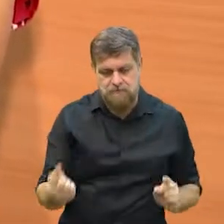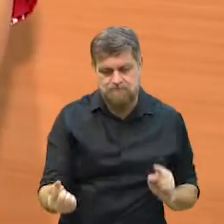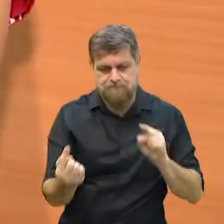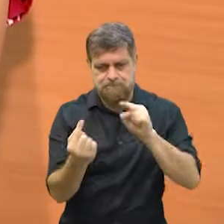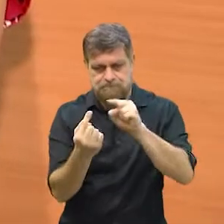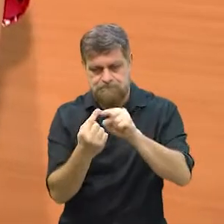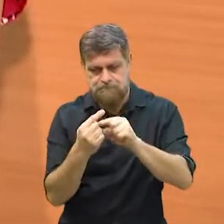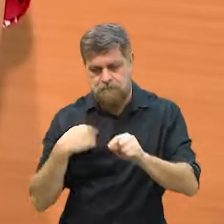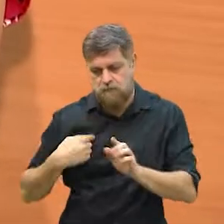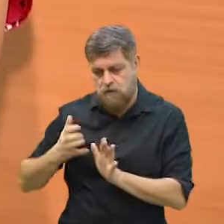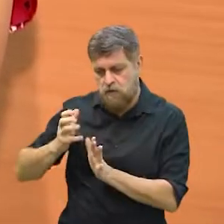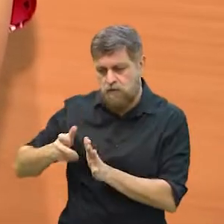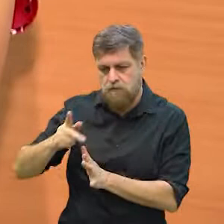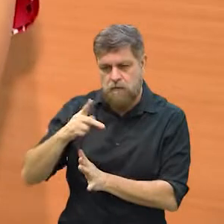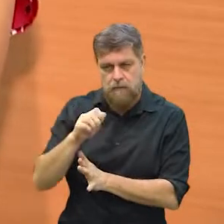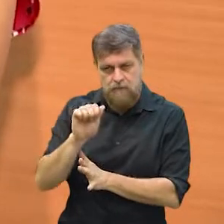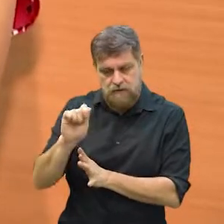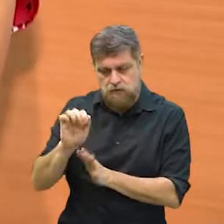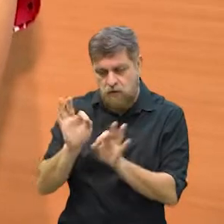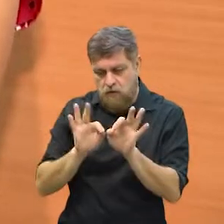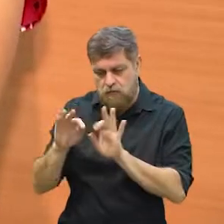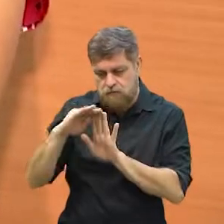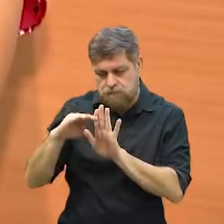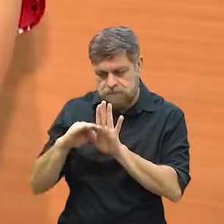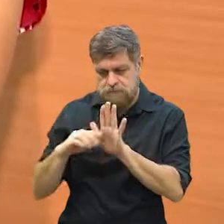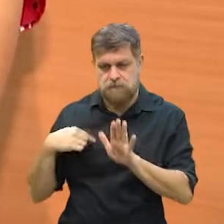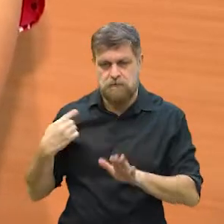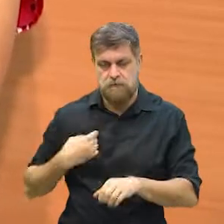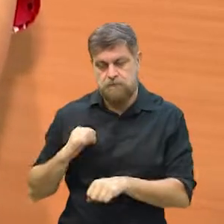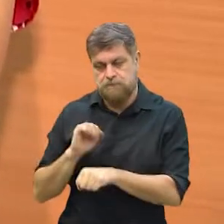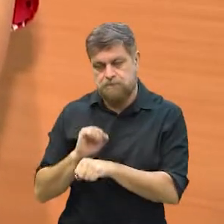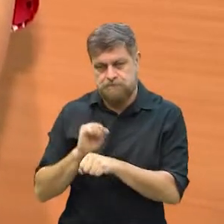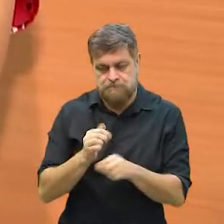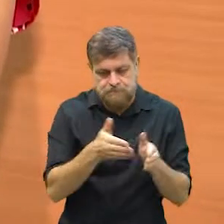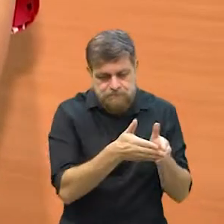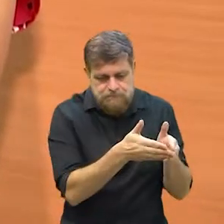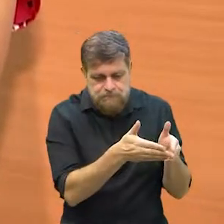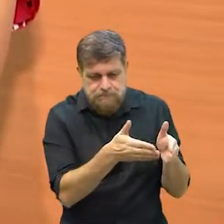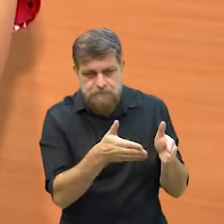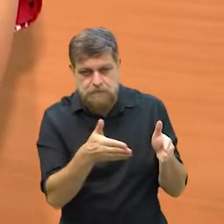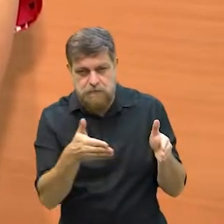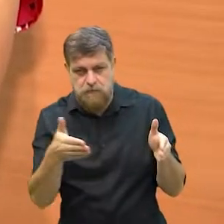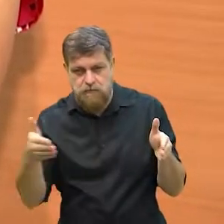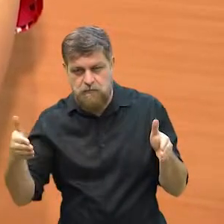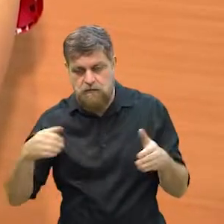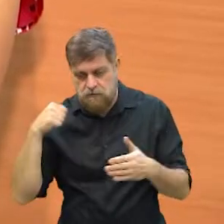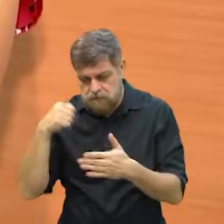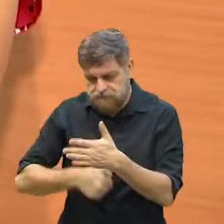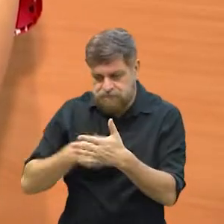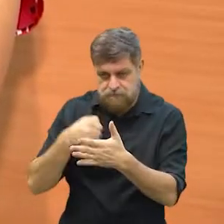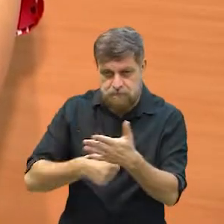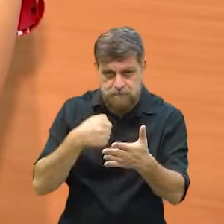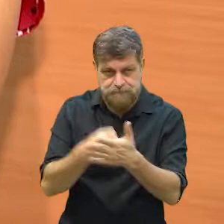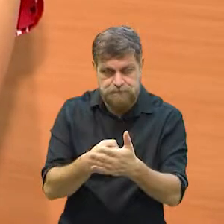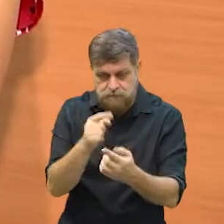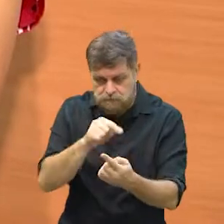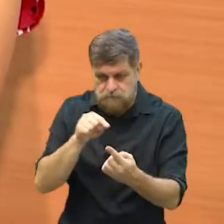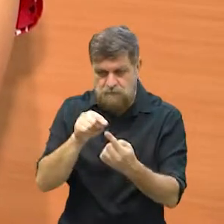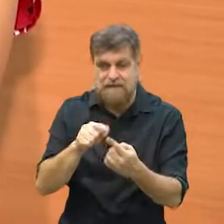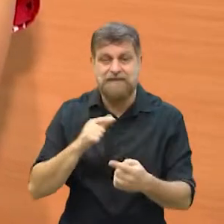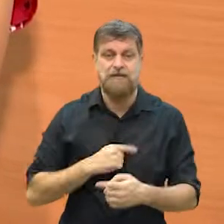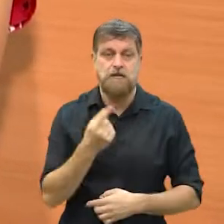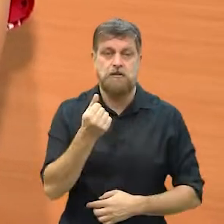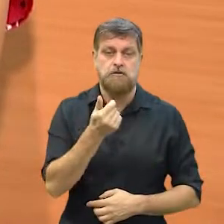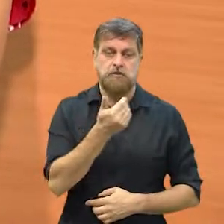foi um projeto que a bancada do PSOL apresentou, e nós seguimos aí com a batalha para que